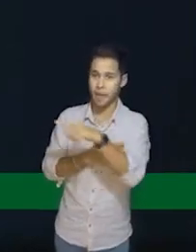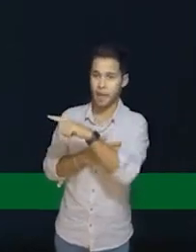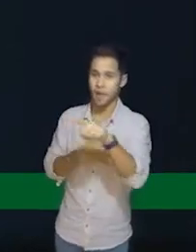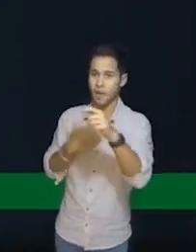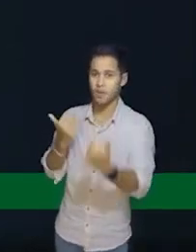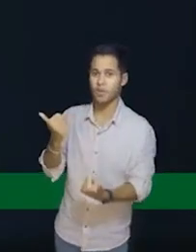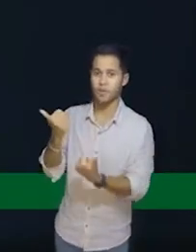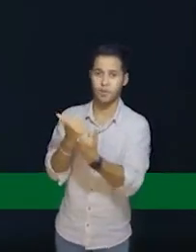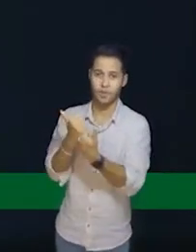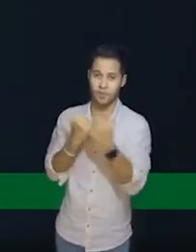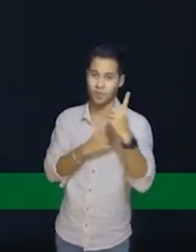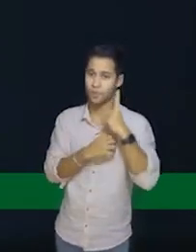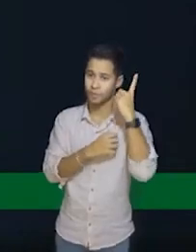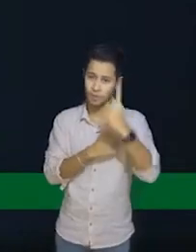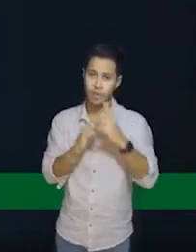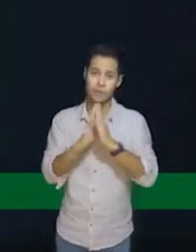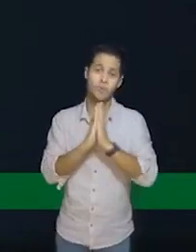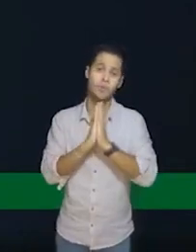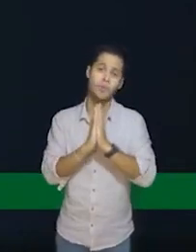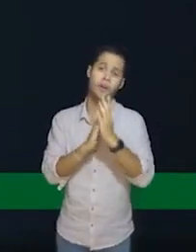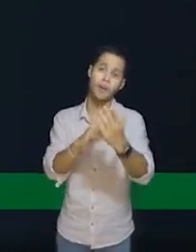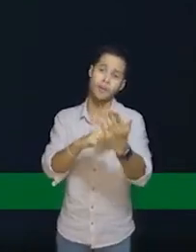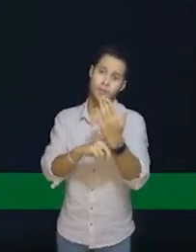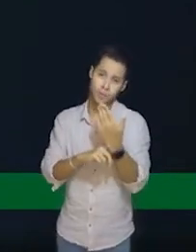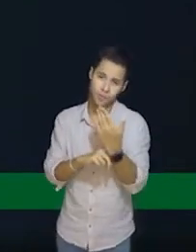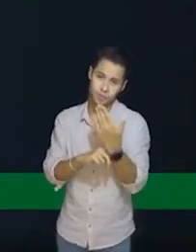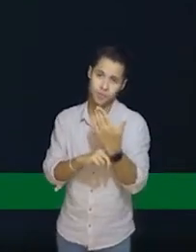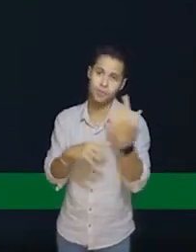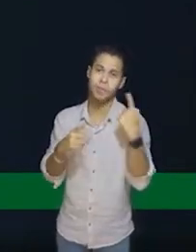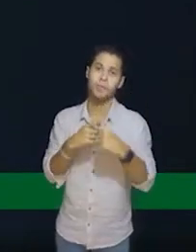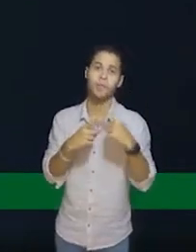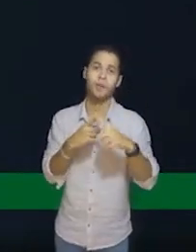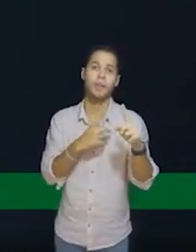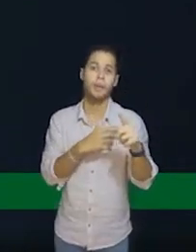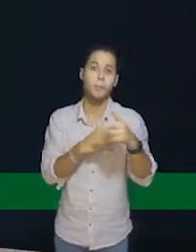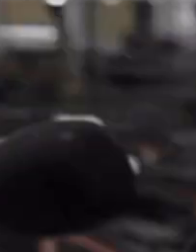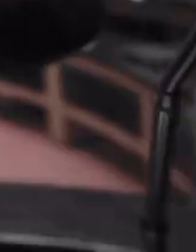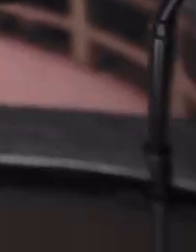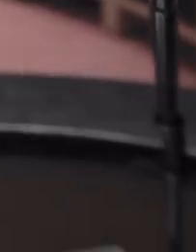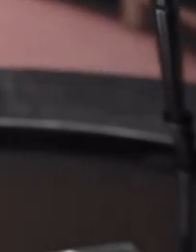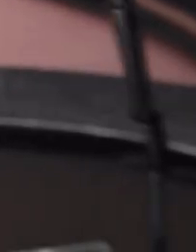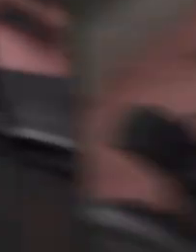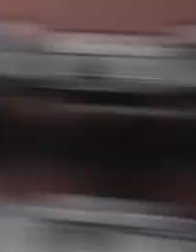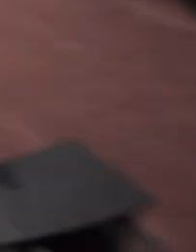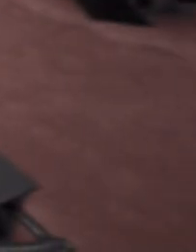de que nos ajude, porque realmente nós estamos esquecidos aqui na Serra.